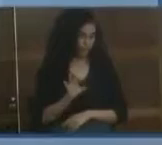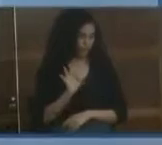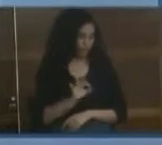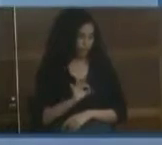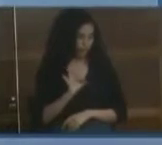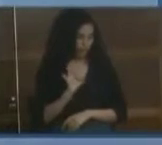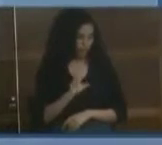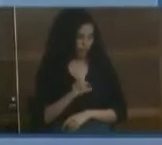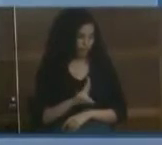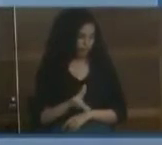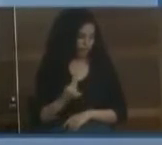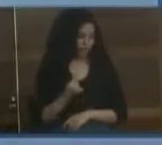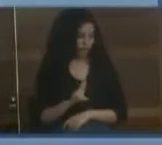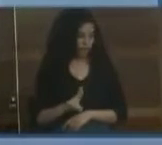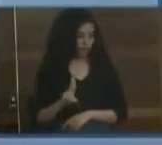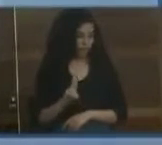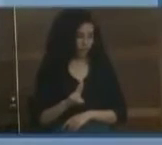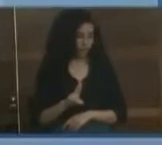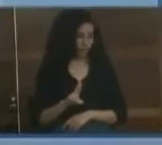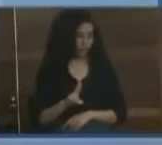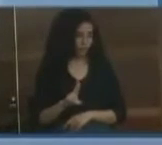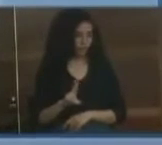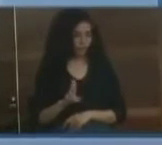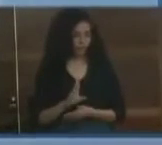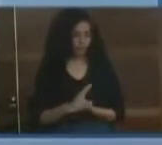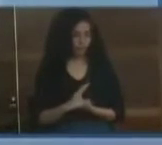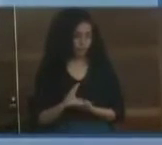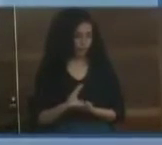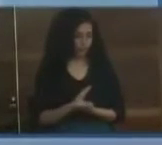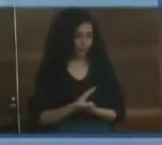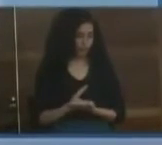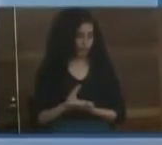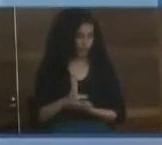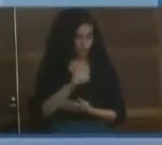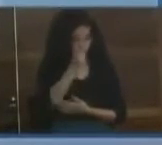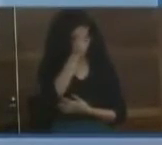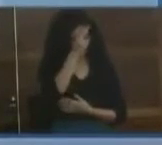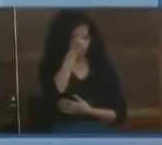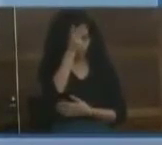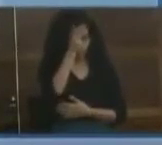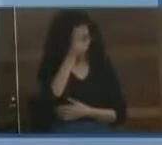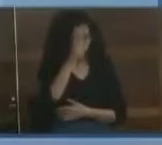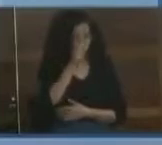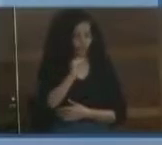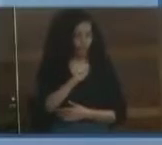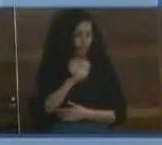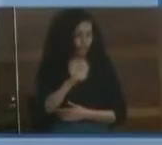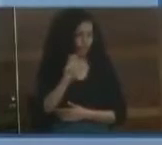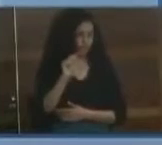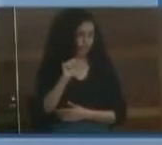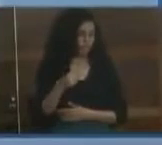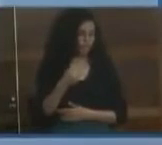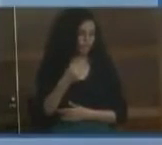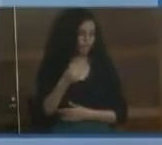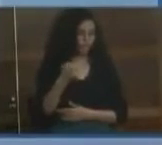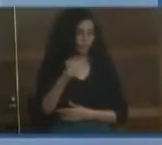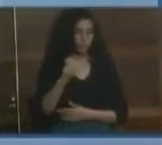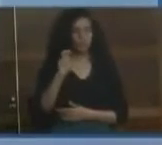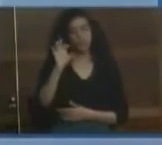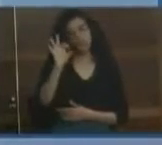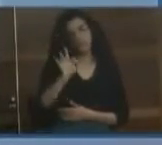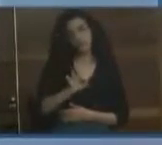686 mil reais percentual aplicado sobre a receita do fundeb na remuneração dos profissionais do